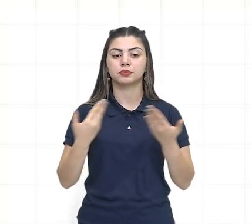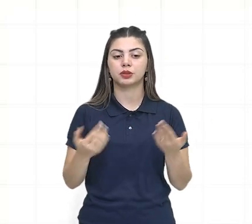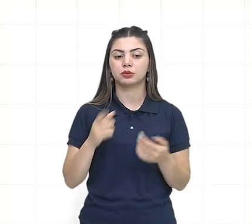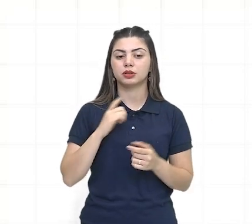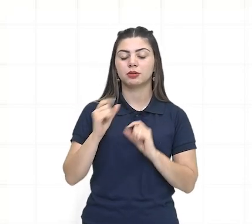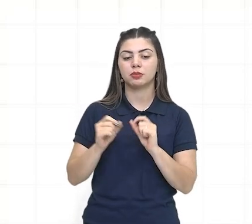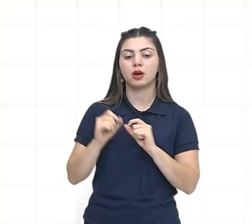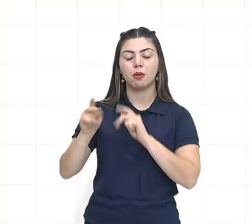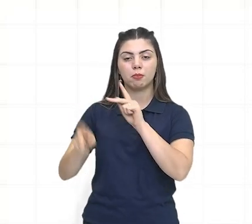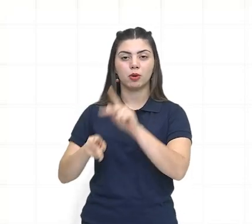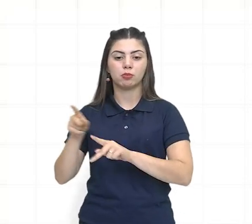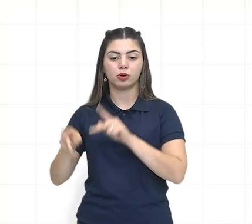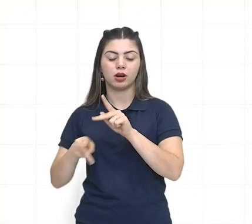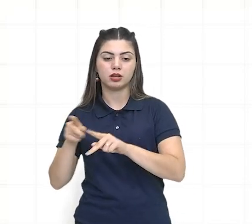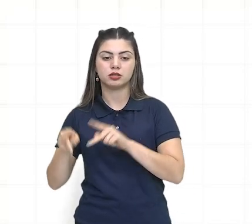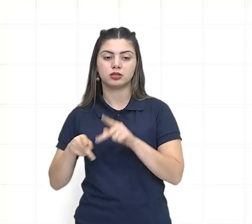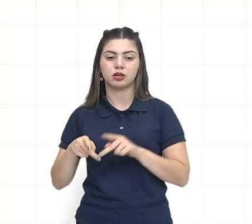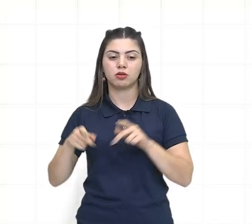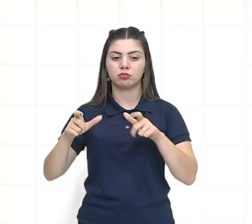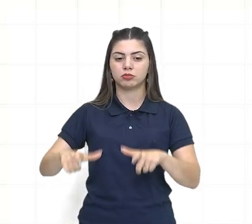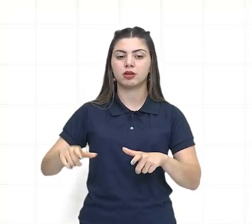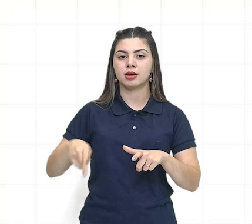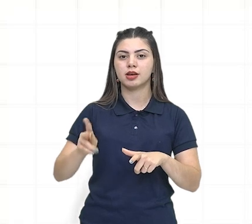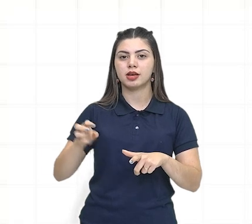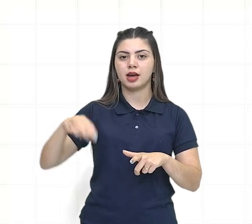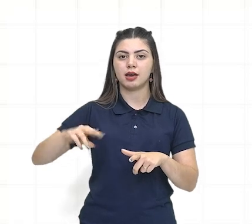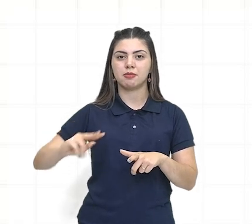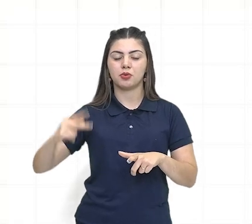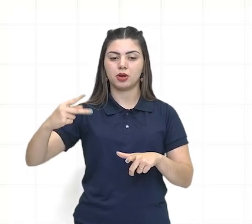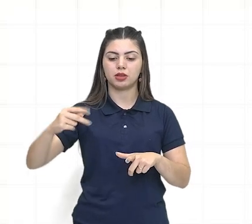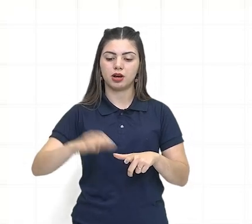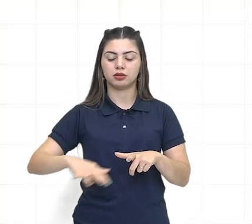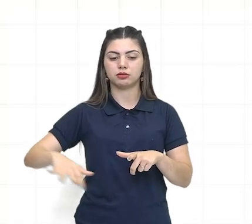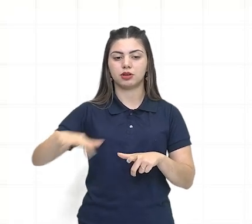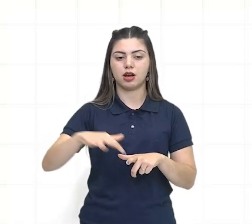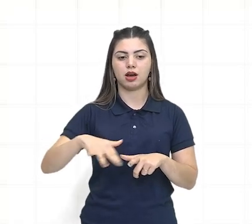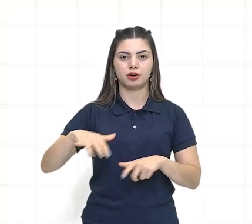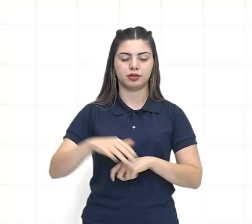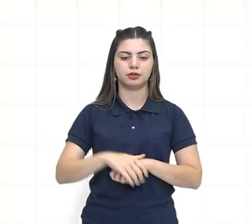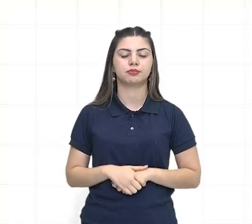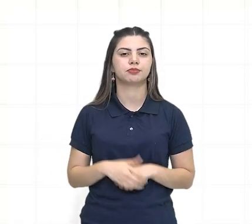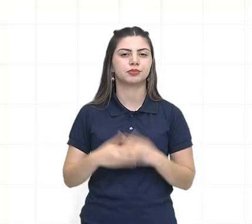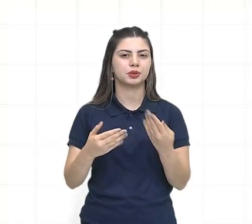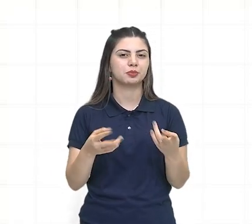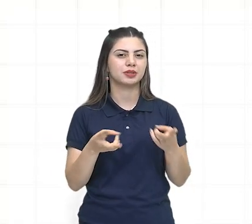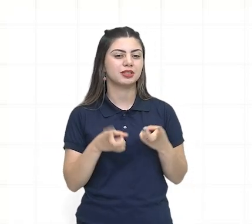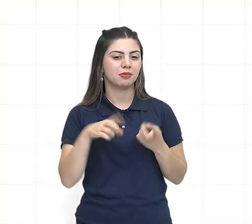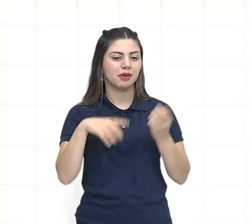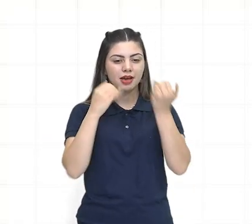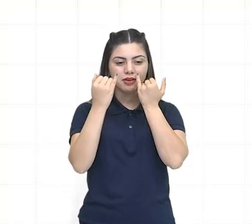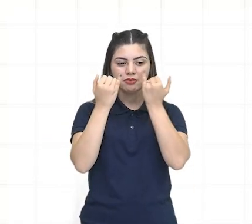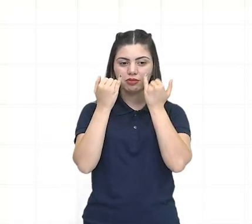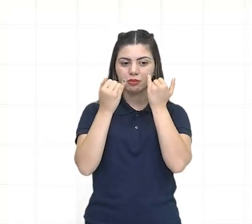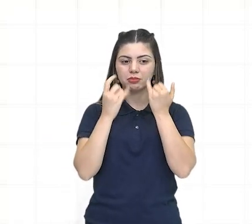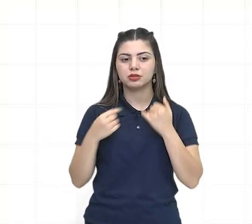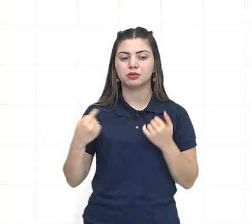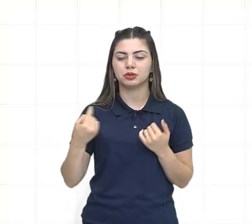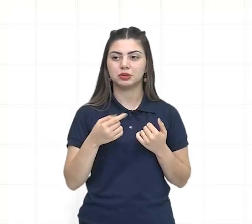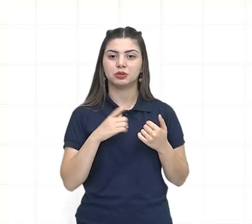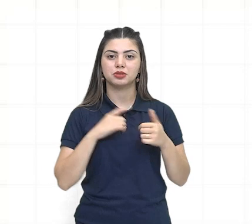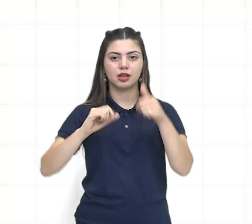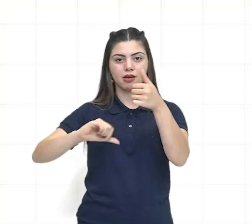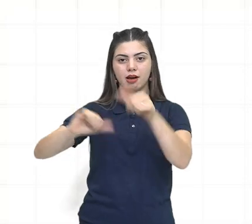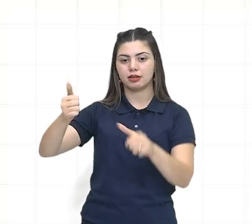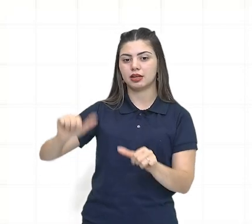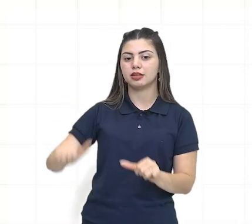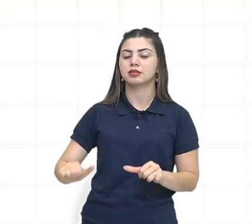Habitantes por quilômetro quadrado, certo? Então são informações que nós estamos fazendo